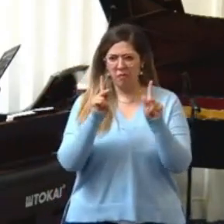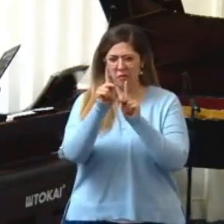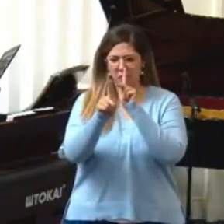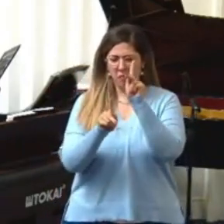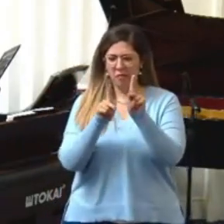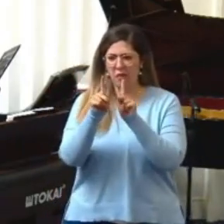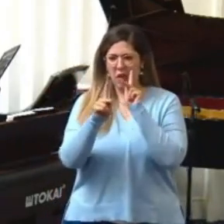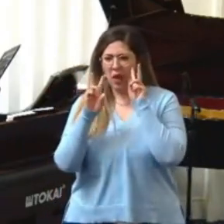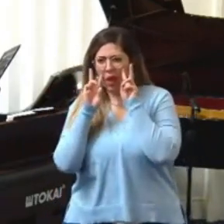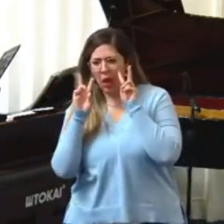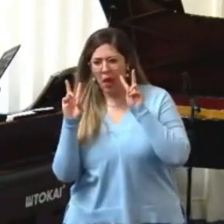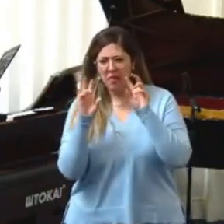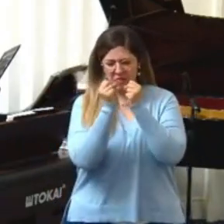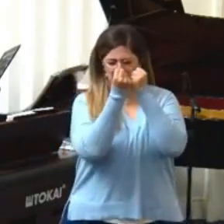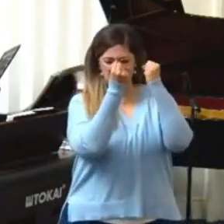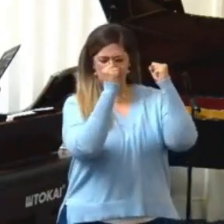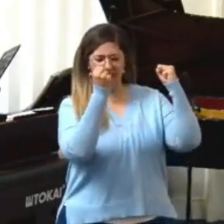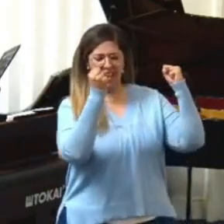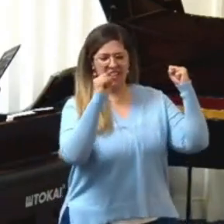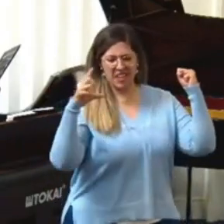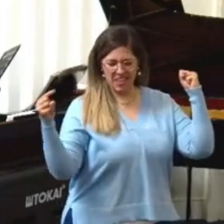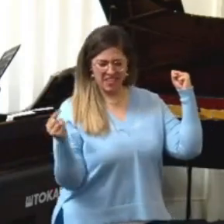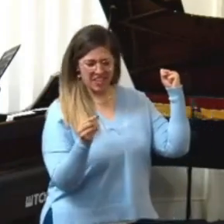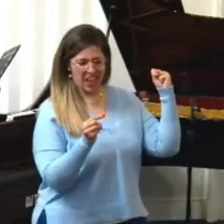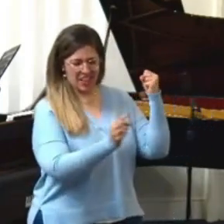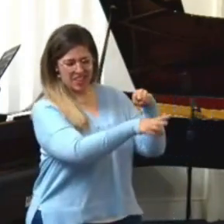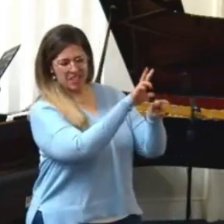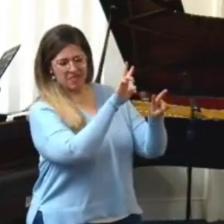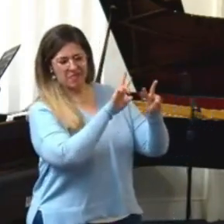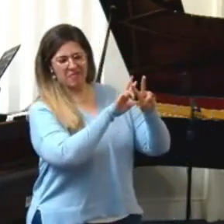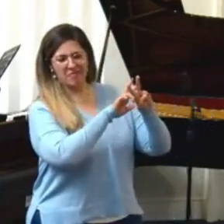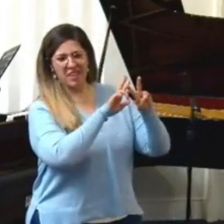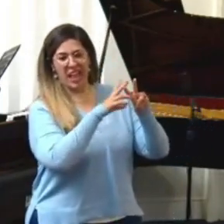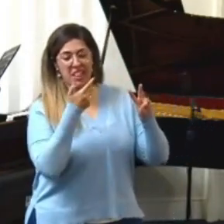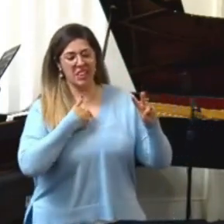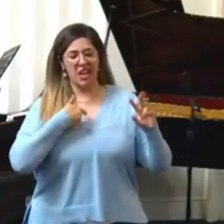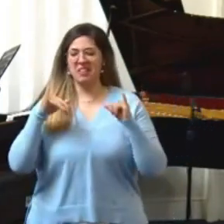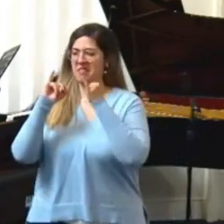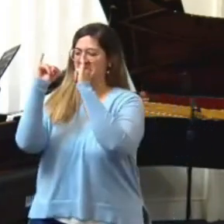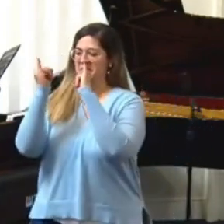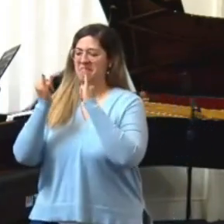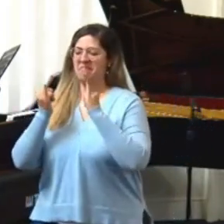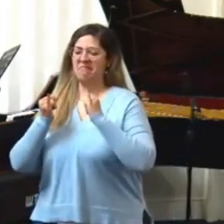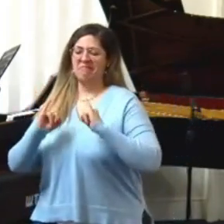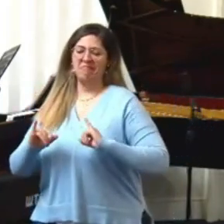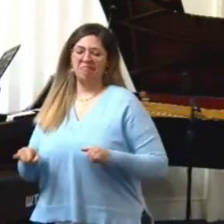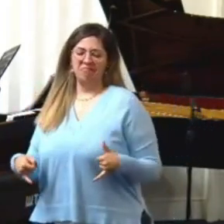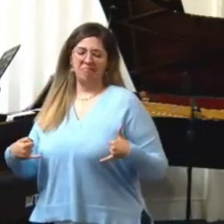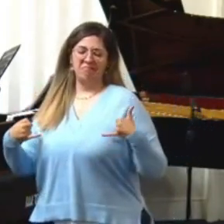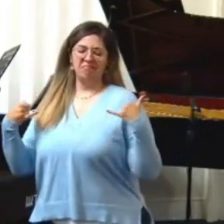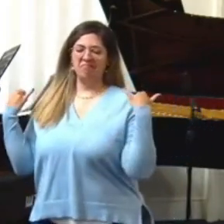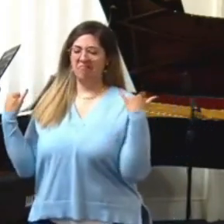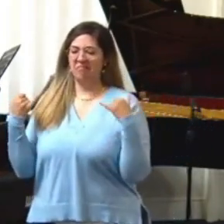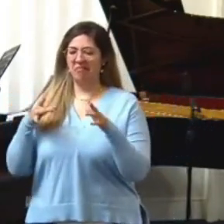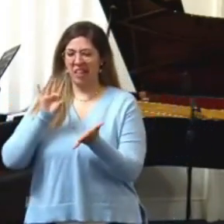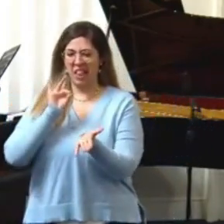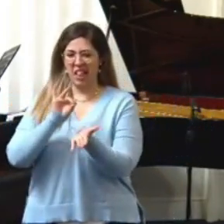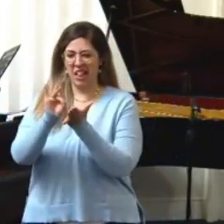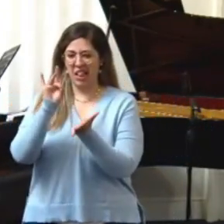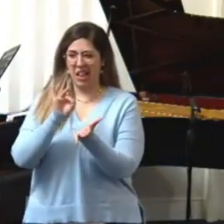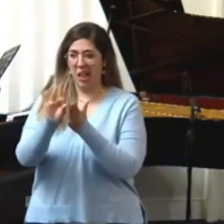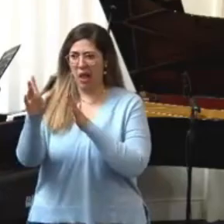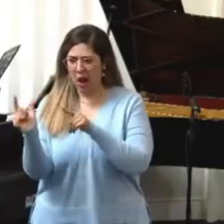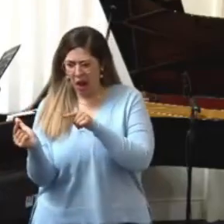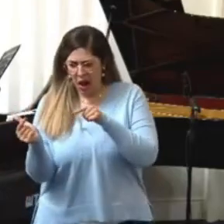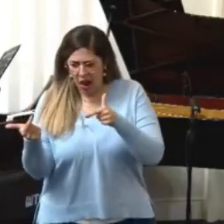seu Deus, dizendo: o nosso Deus entregou nas nossas mãos o nosso inimigo, aquele que destruía